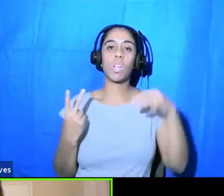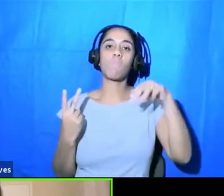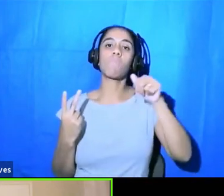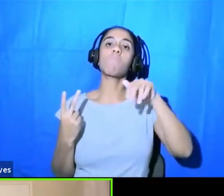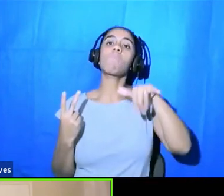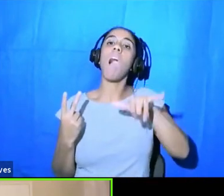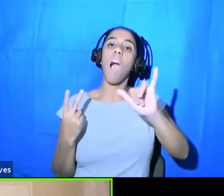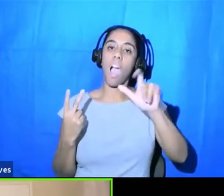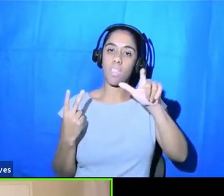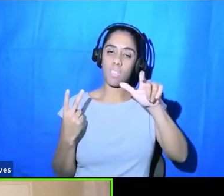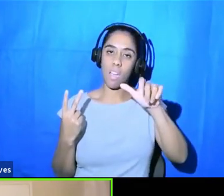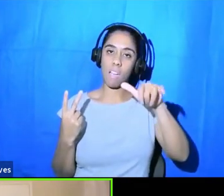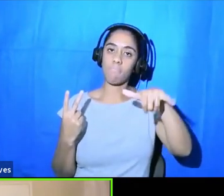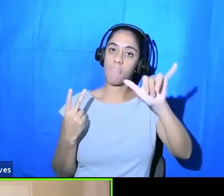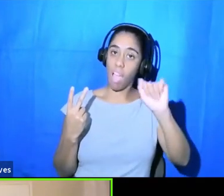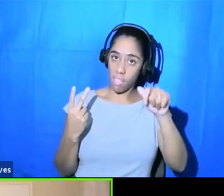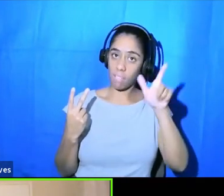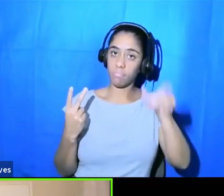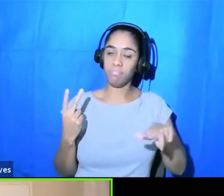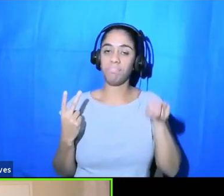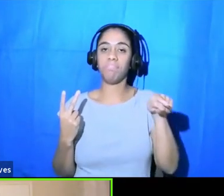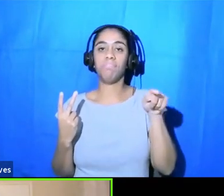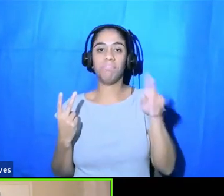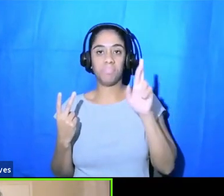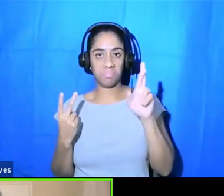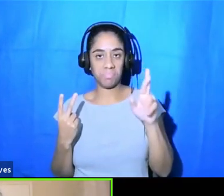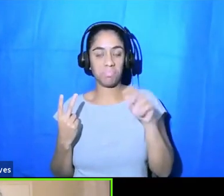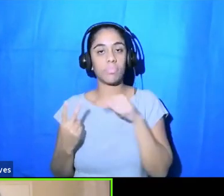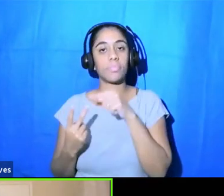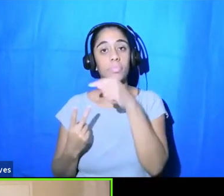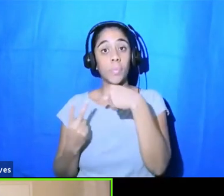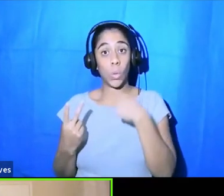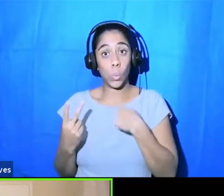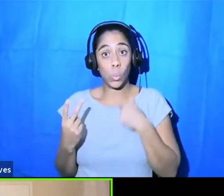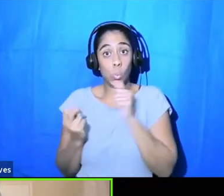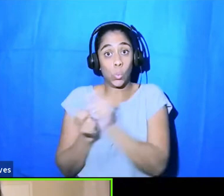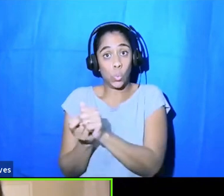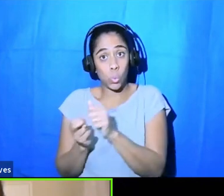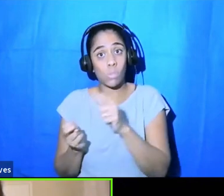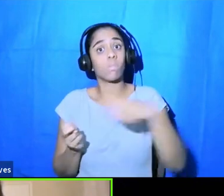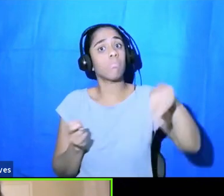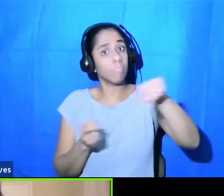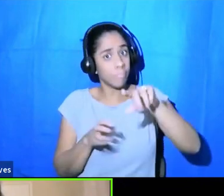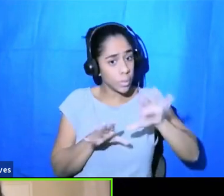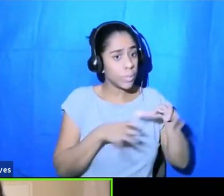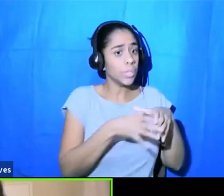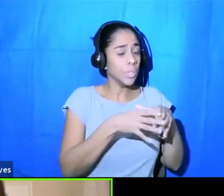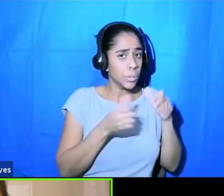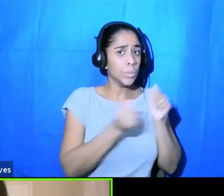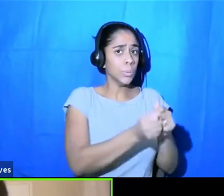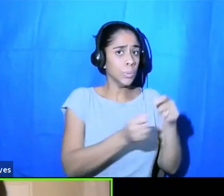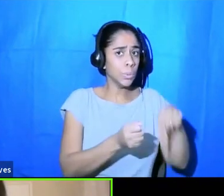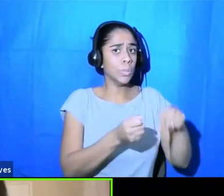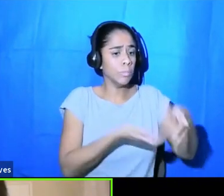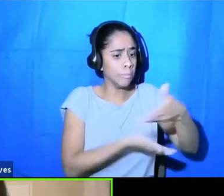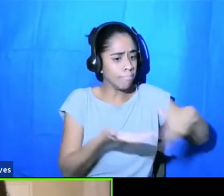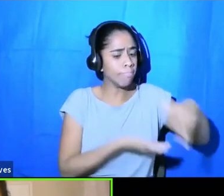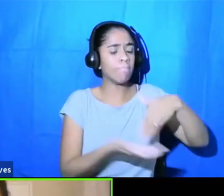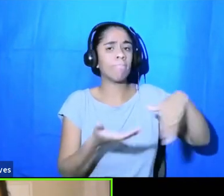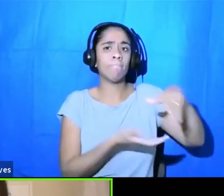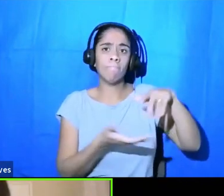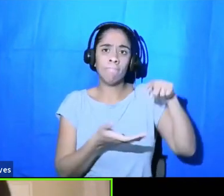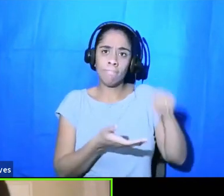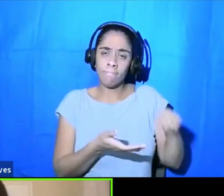difíceis de a convenção constitucional, que, de fato, Amaya está coordenando,